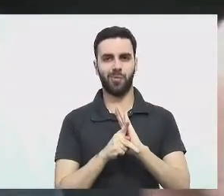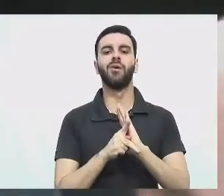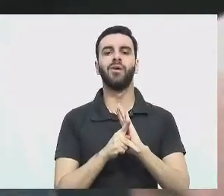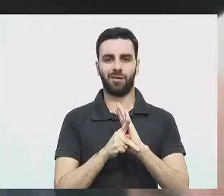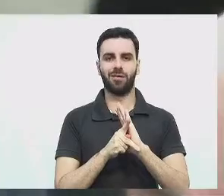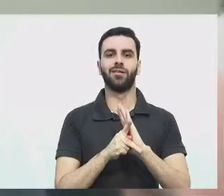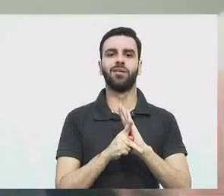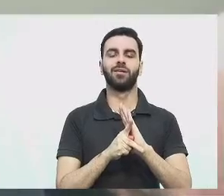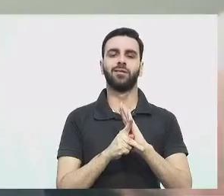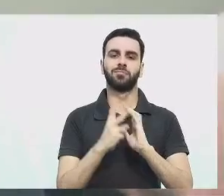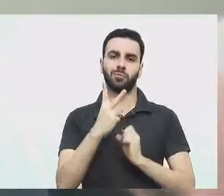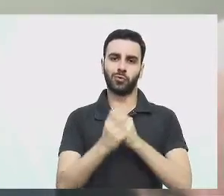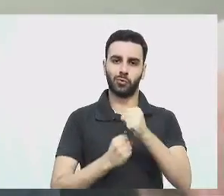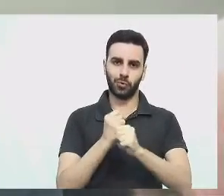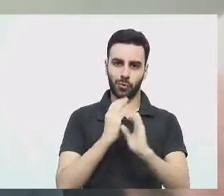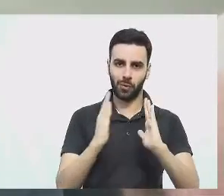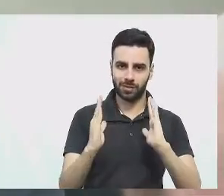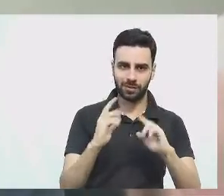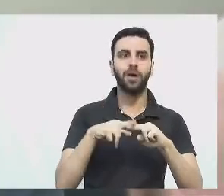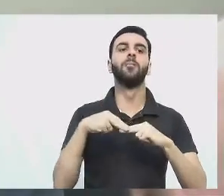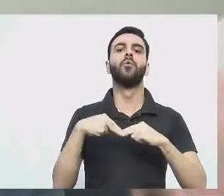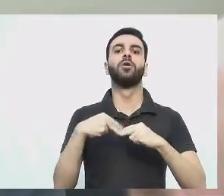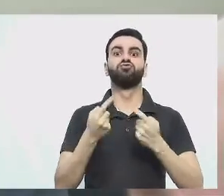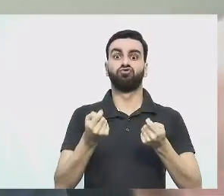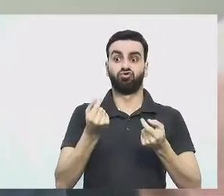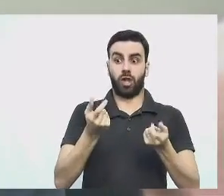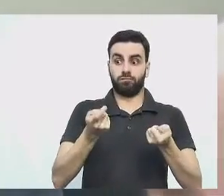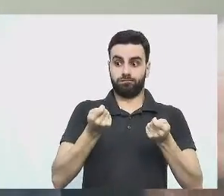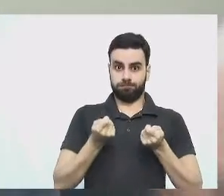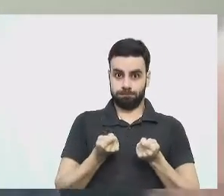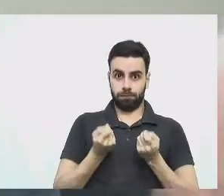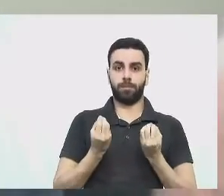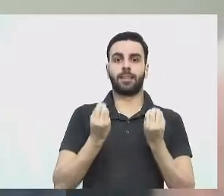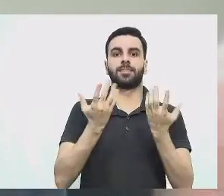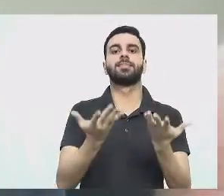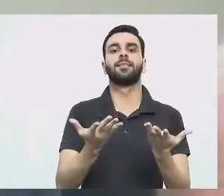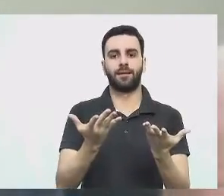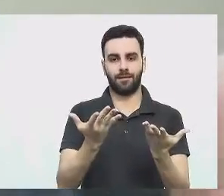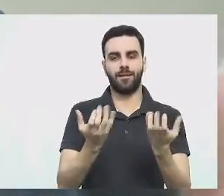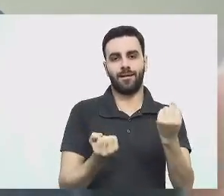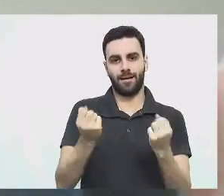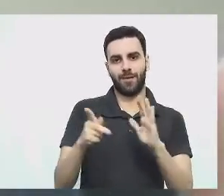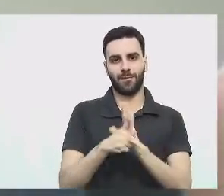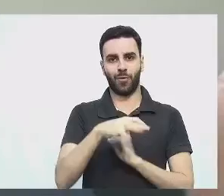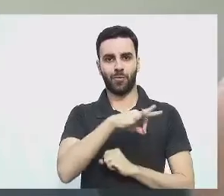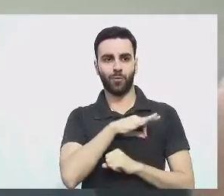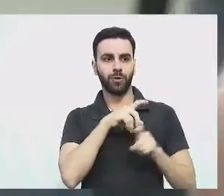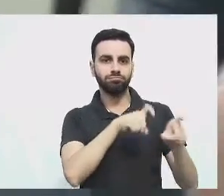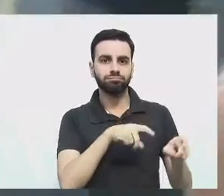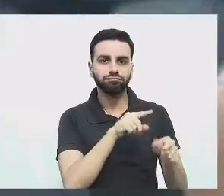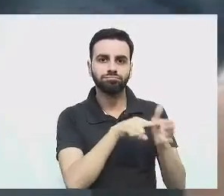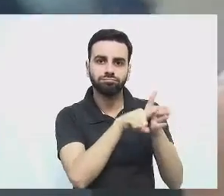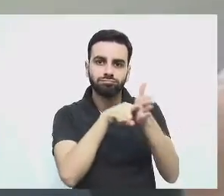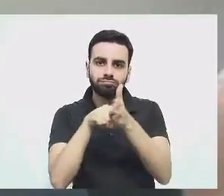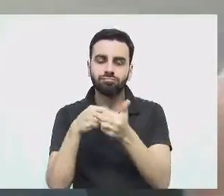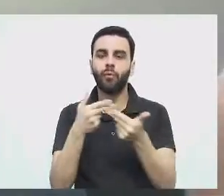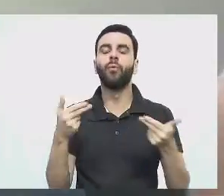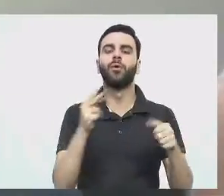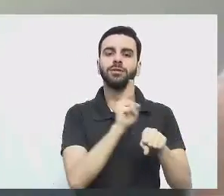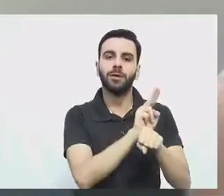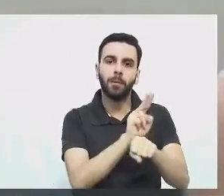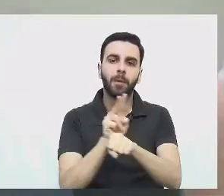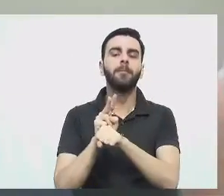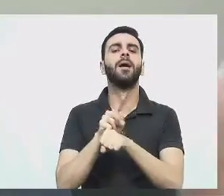esses 2 anos e para estar trazendo para a zona rural, dando esse presente, né, para a zona rural, que